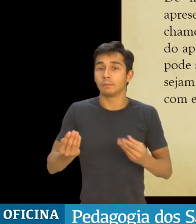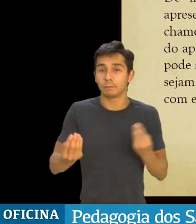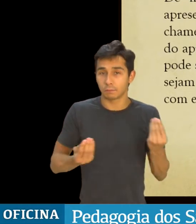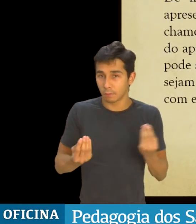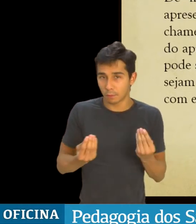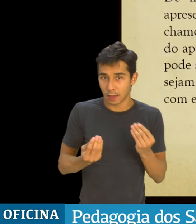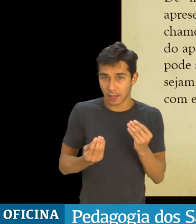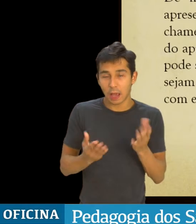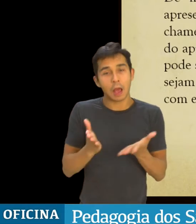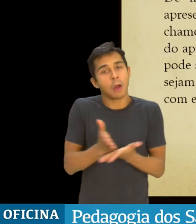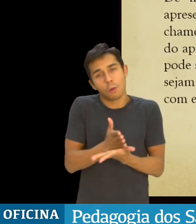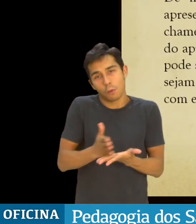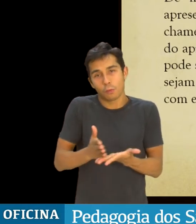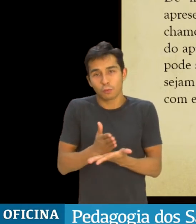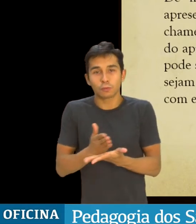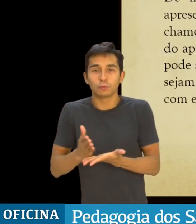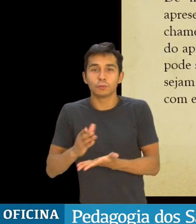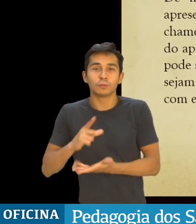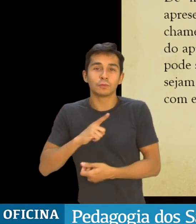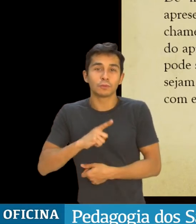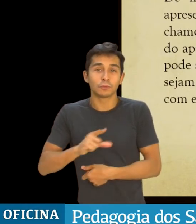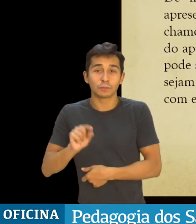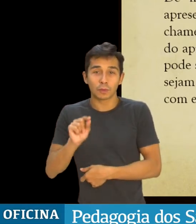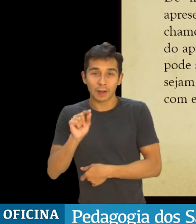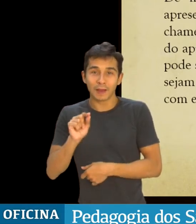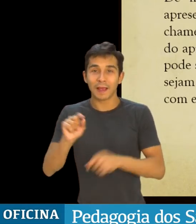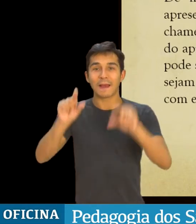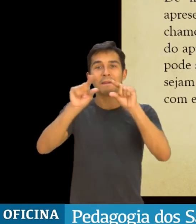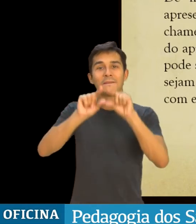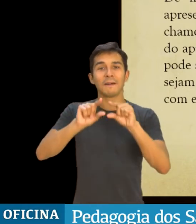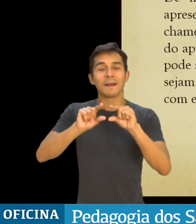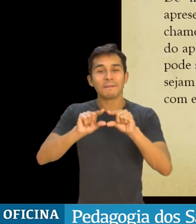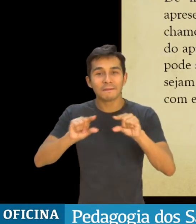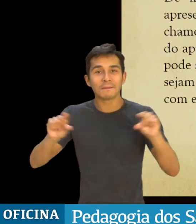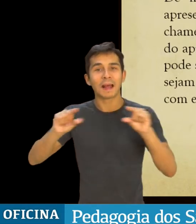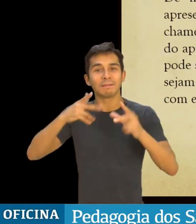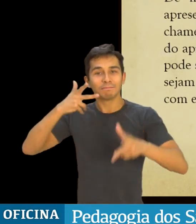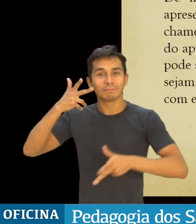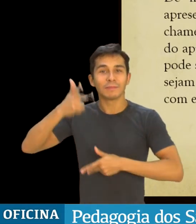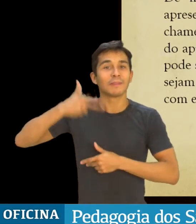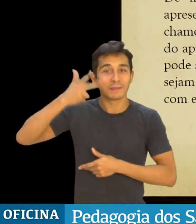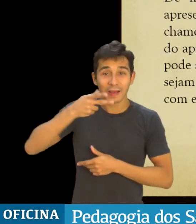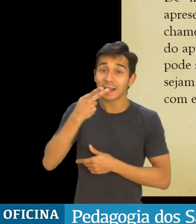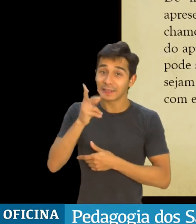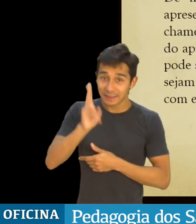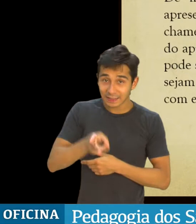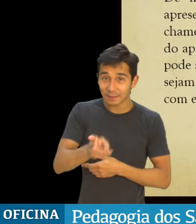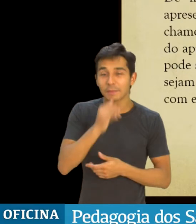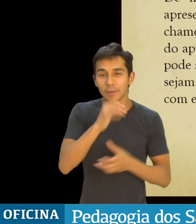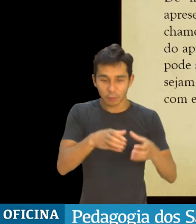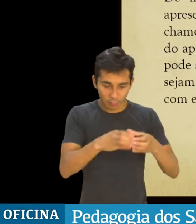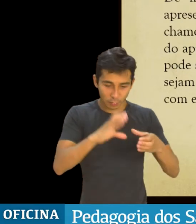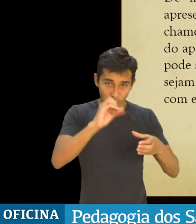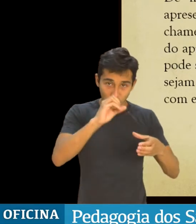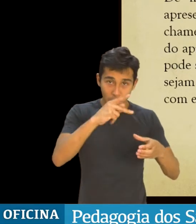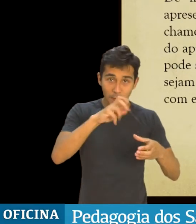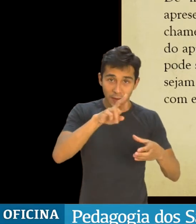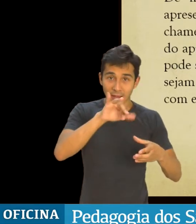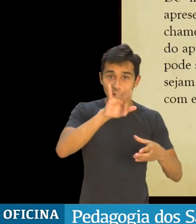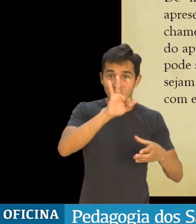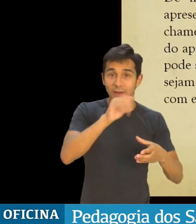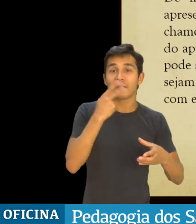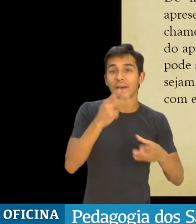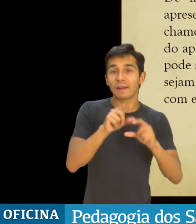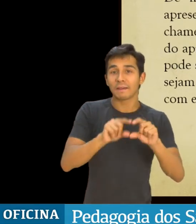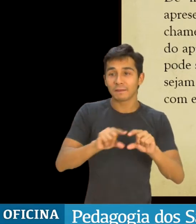gente tem uma espécie de bordão, né? Eu aprendi isso, por exemplo, na Cooperifa, né? A Cooperifa tem um bordão que é povo